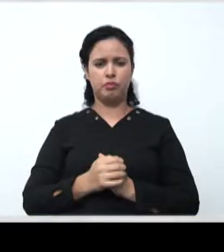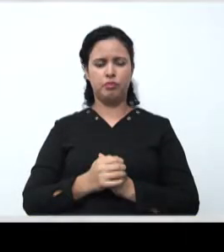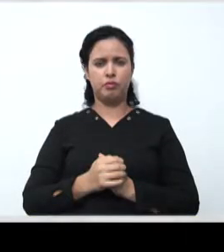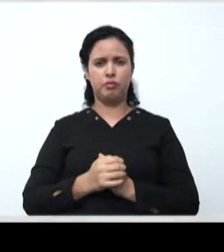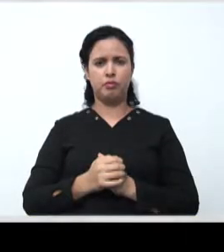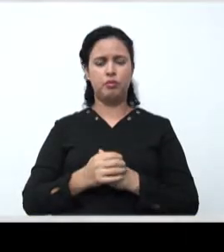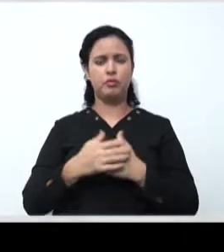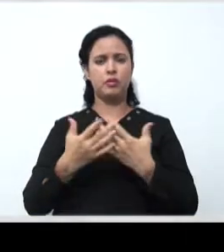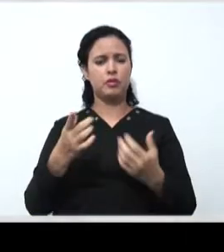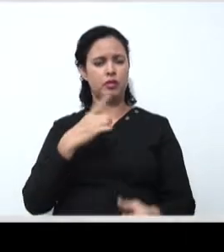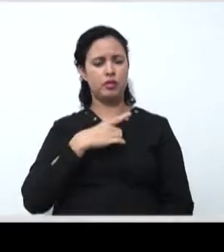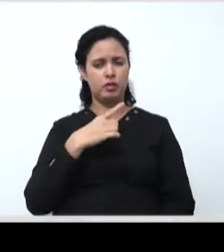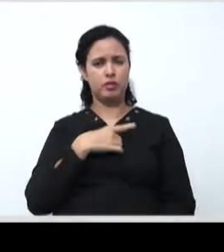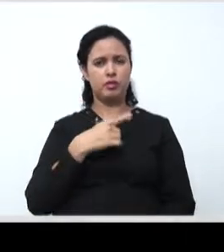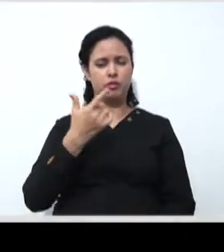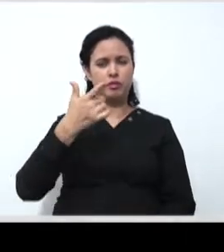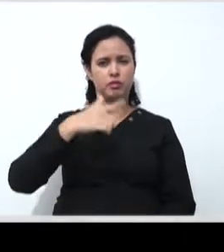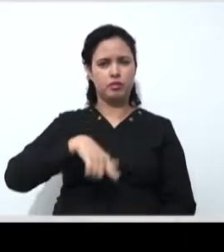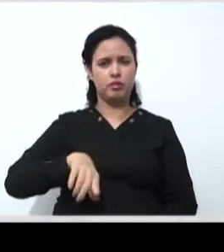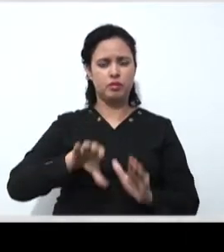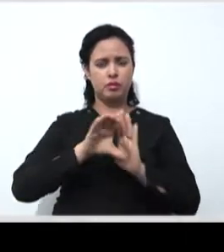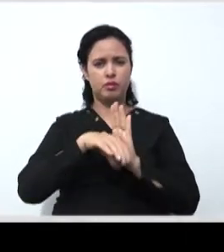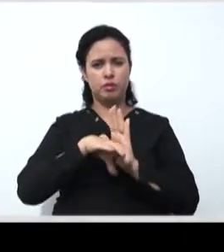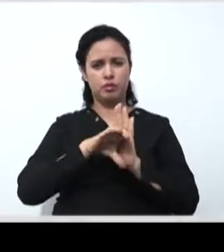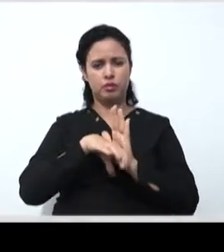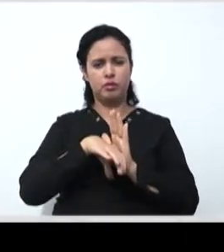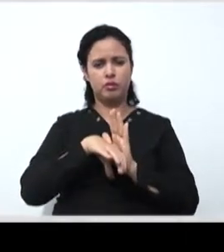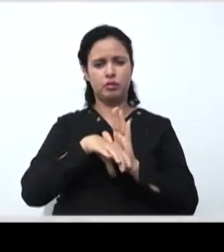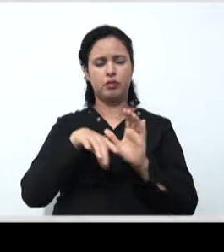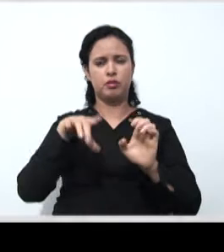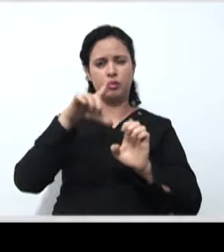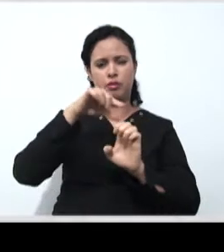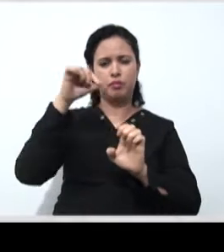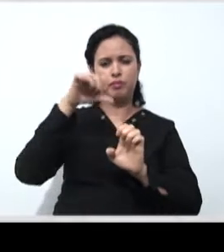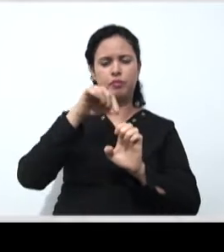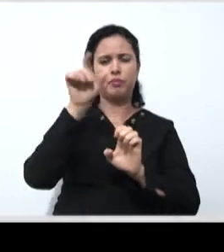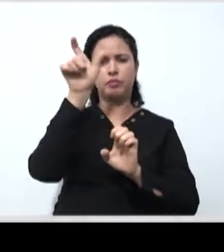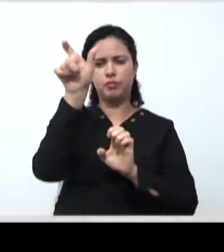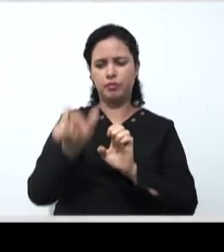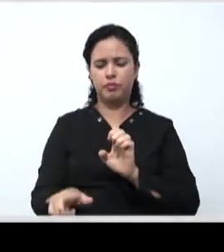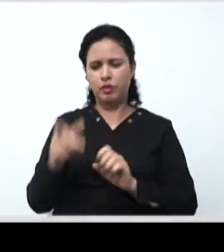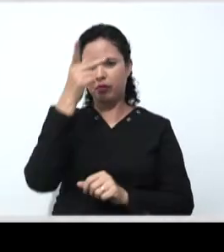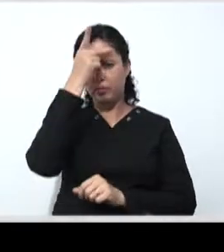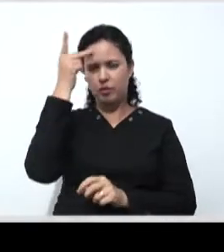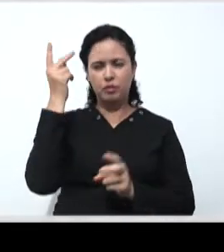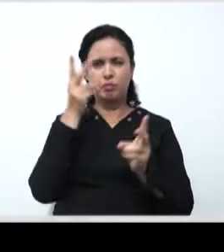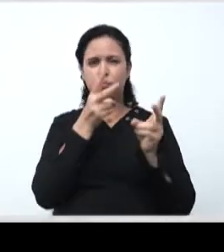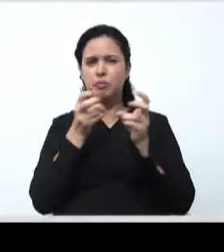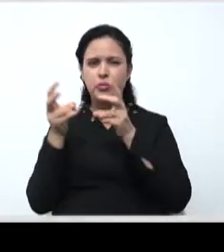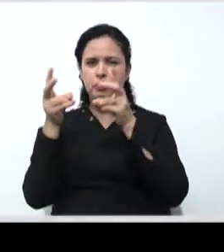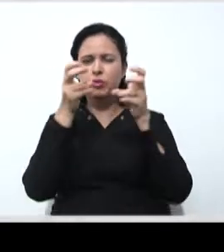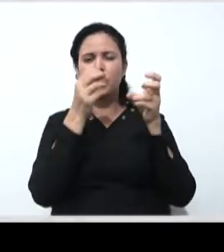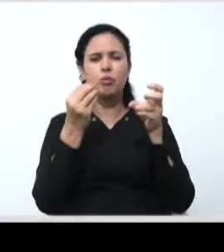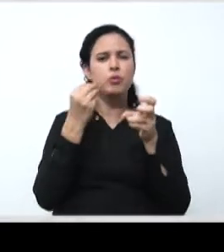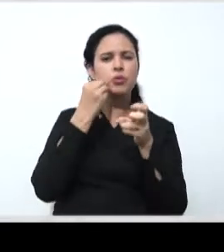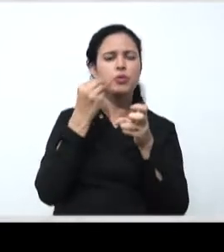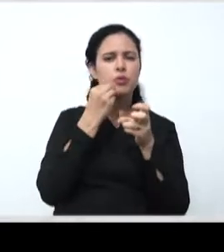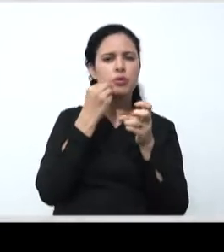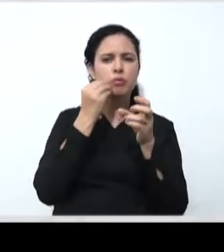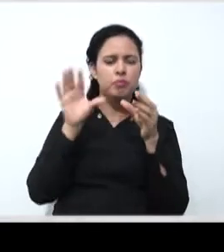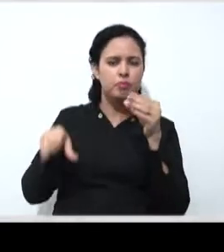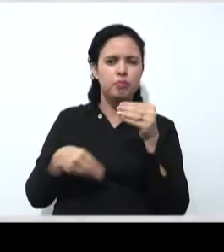Seguindo, a gente tem mais um conceito. O empreendedor é uma pessoa que enxerga a oportunidade aliada a um sonho, uma